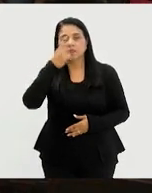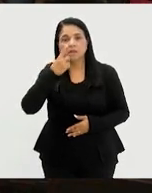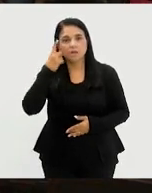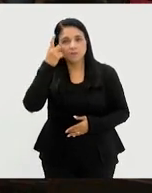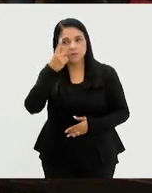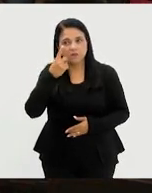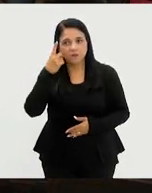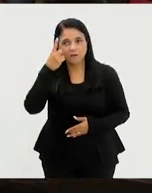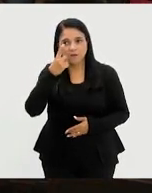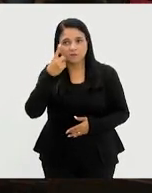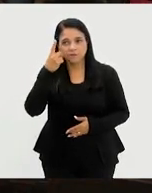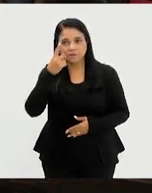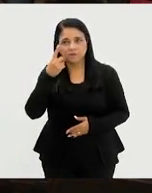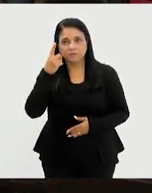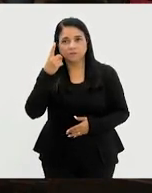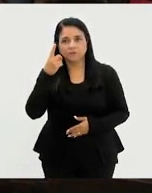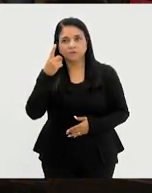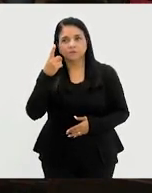deputado